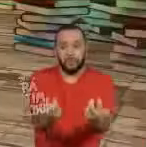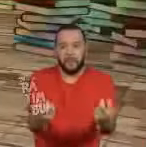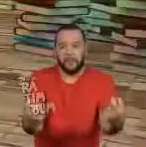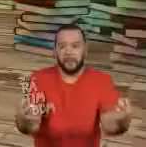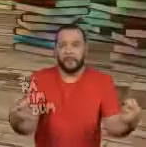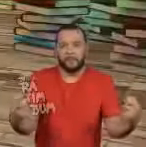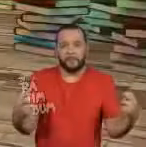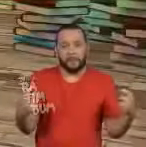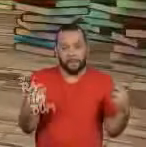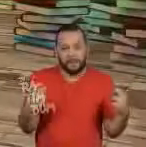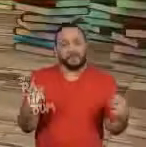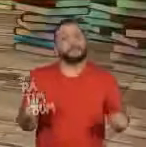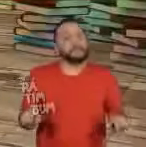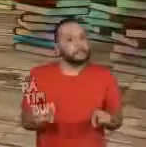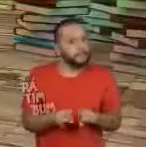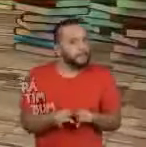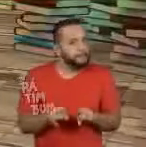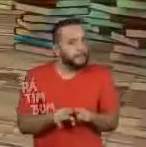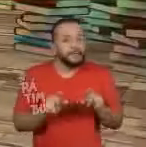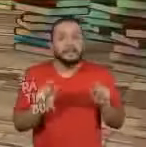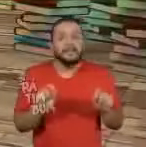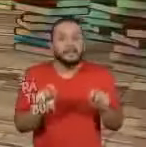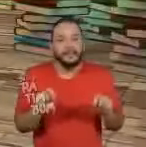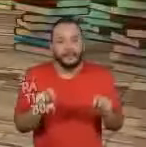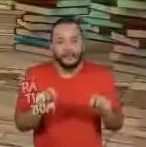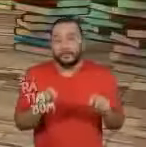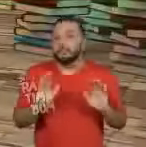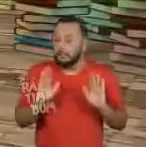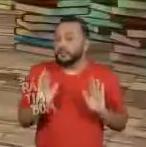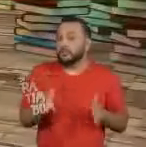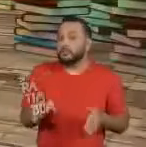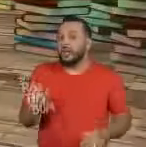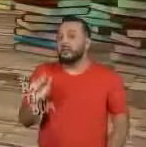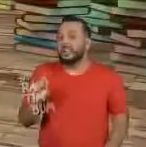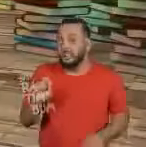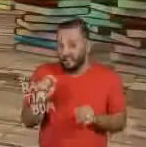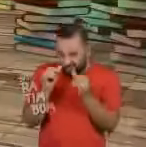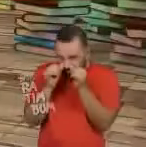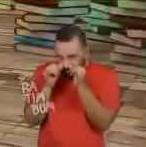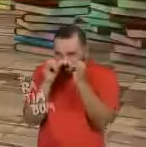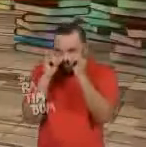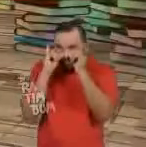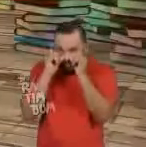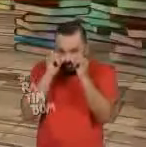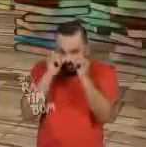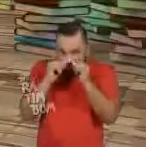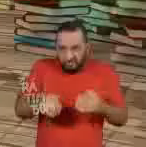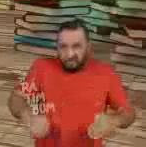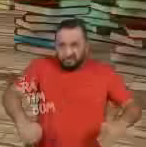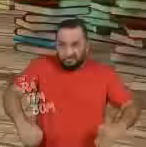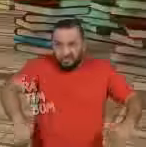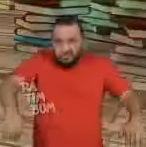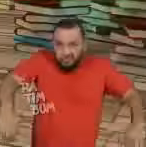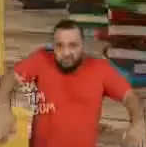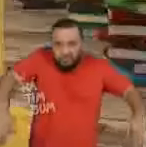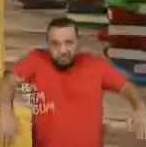e também estava presente o senhor Barão, que era um besouro com um jeito muito